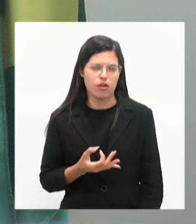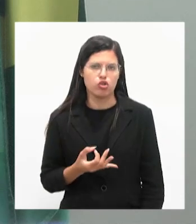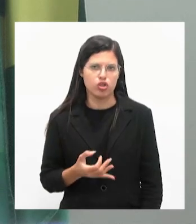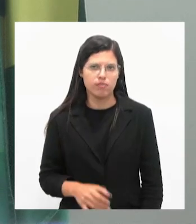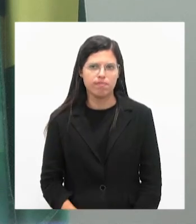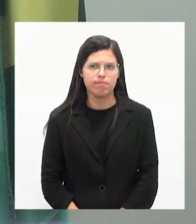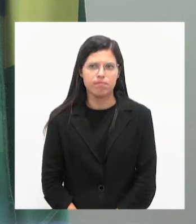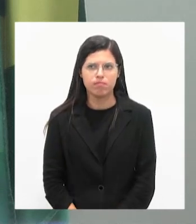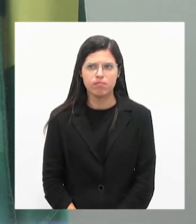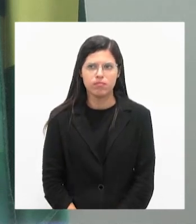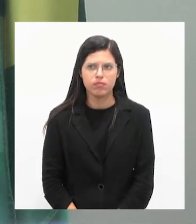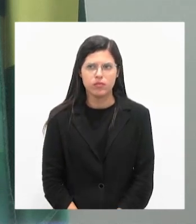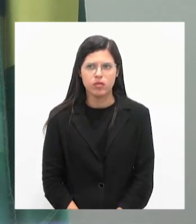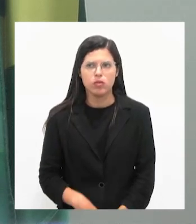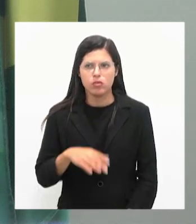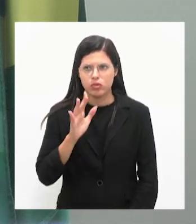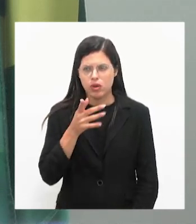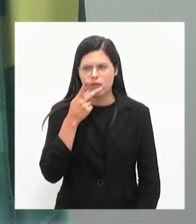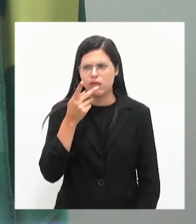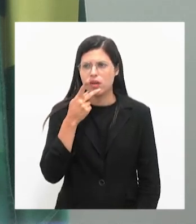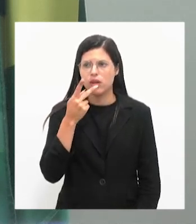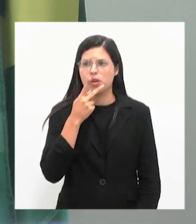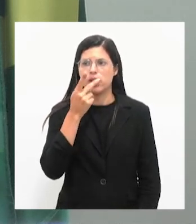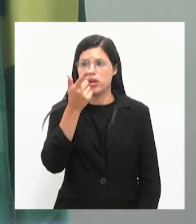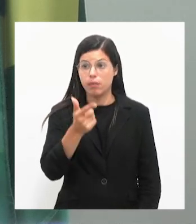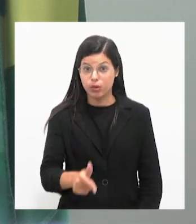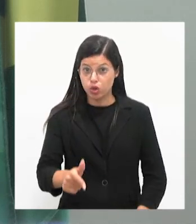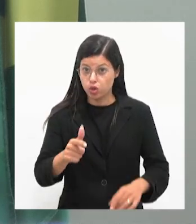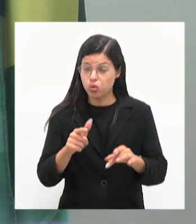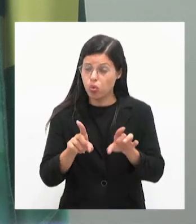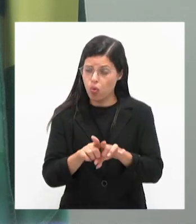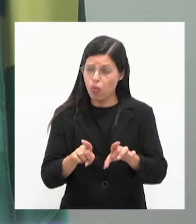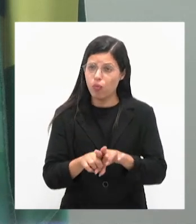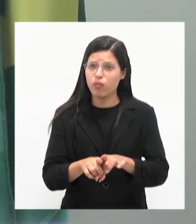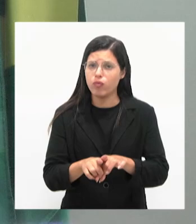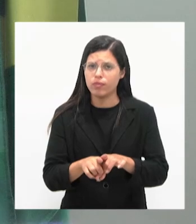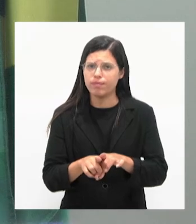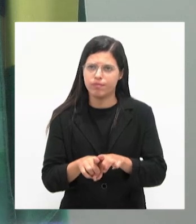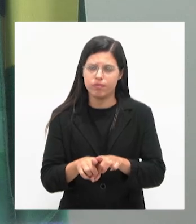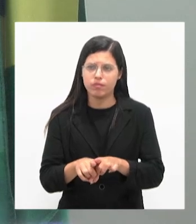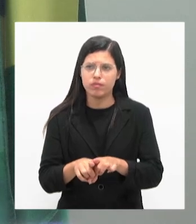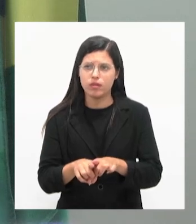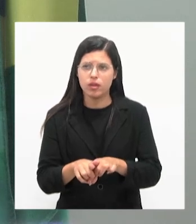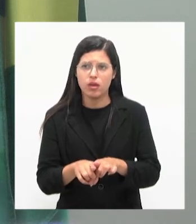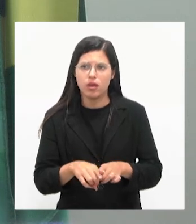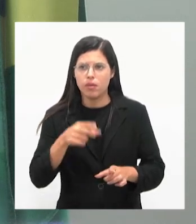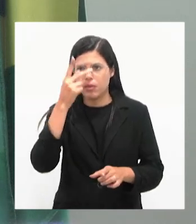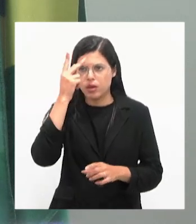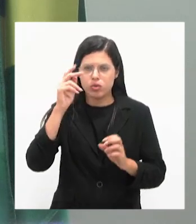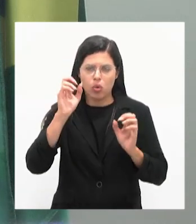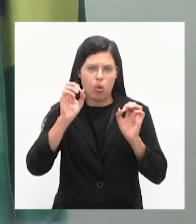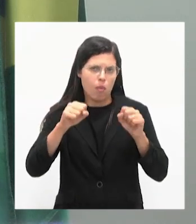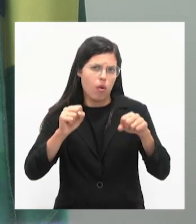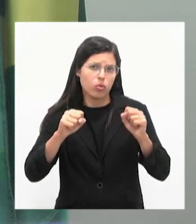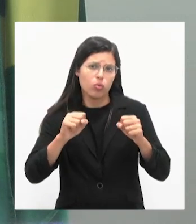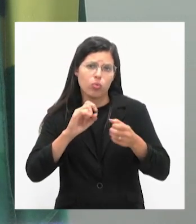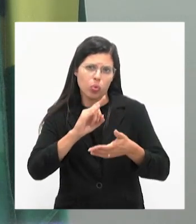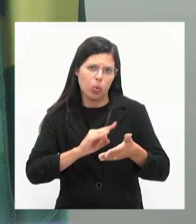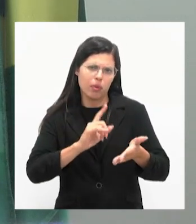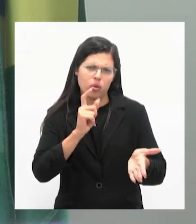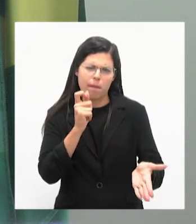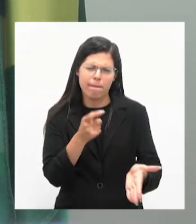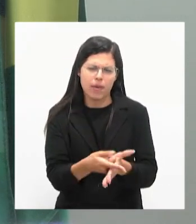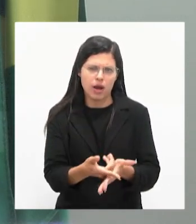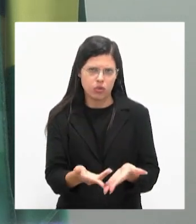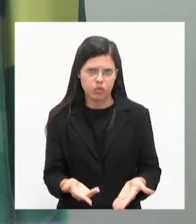Pessoas, como eu já disse aqui, vou ser repetitivo, porque é inaceitável, as pessoas com a moto com documento pago.